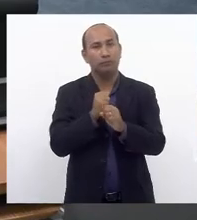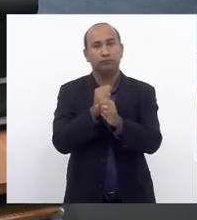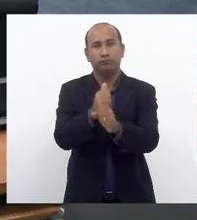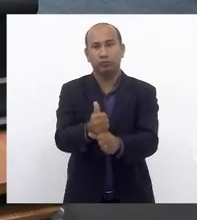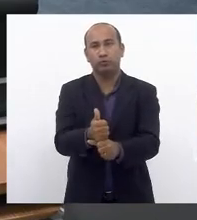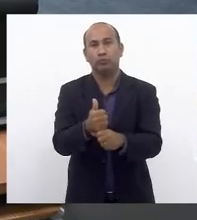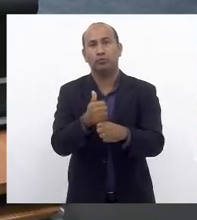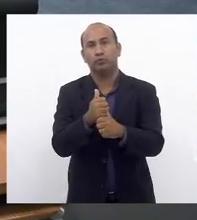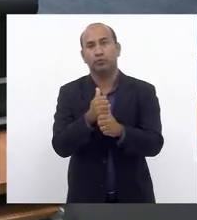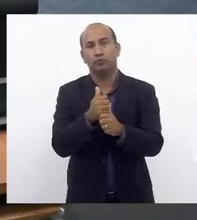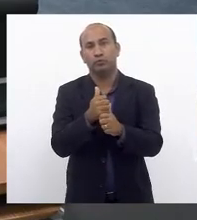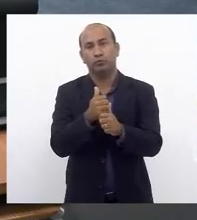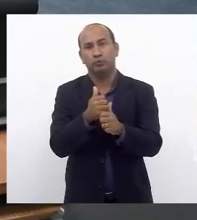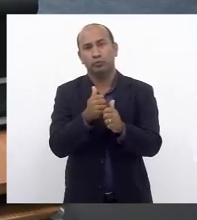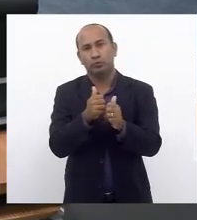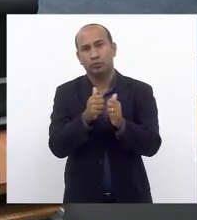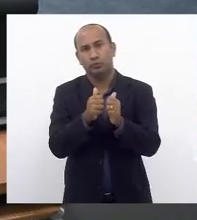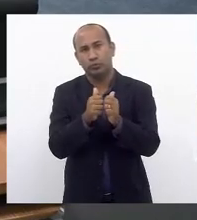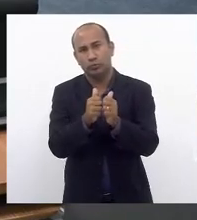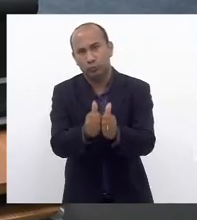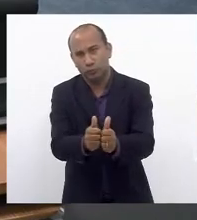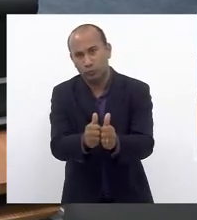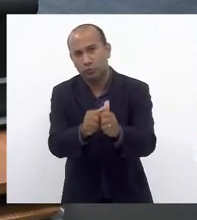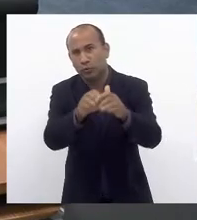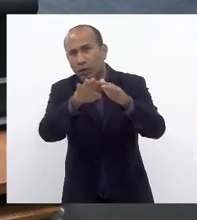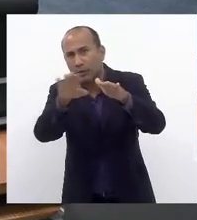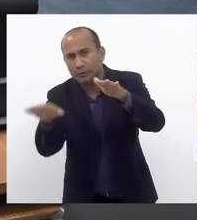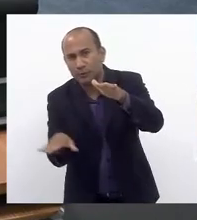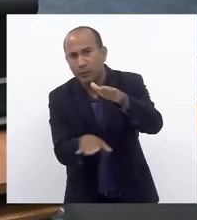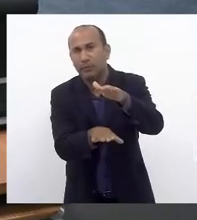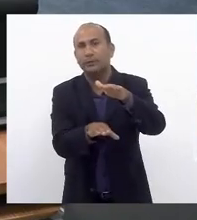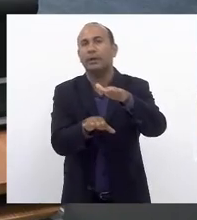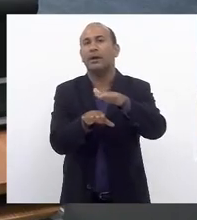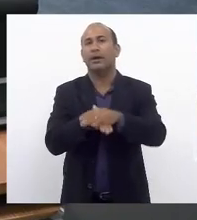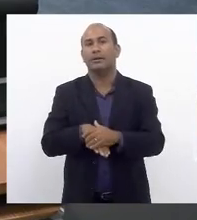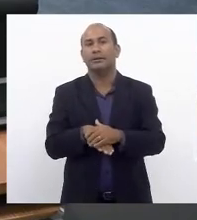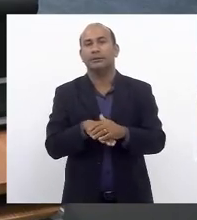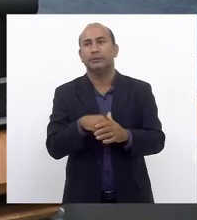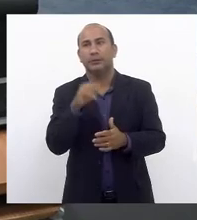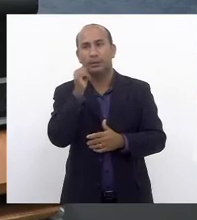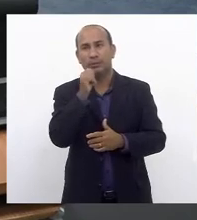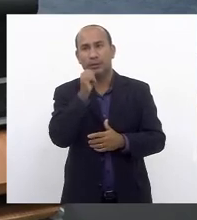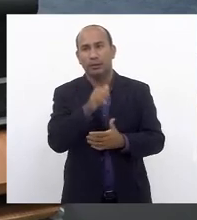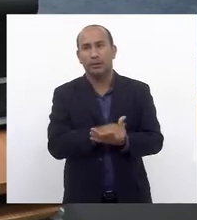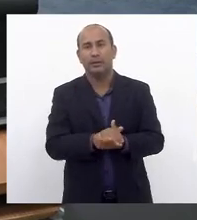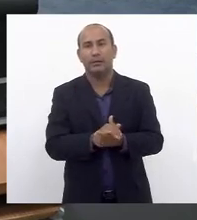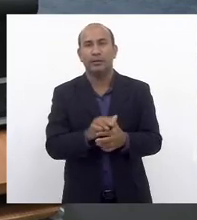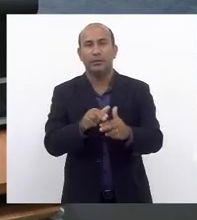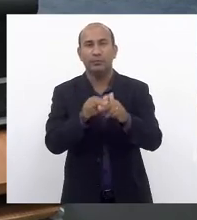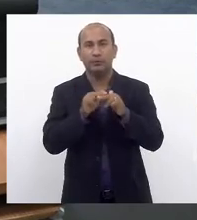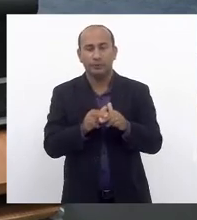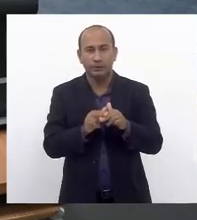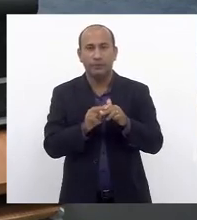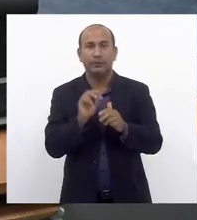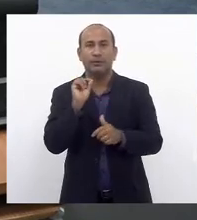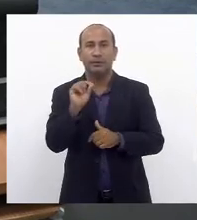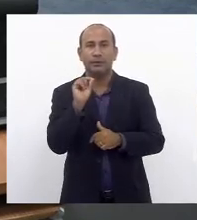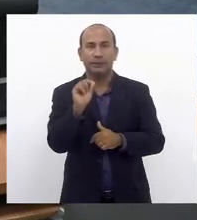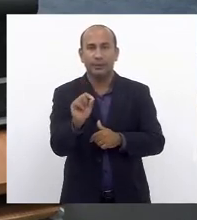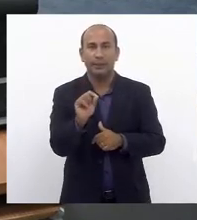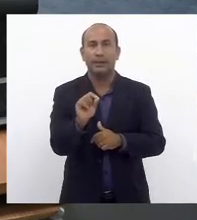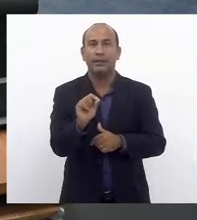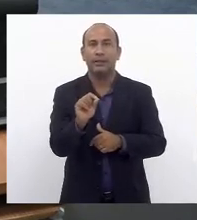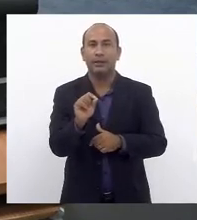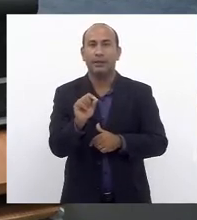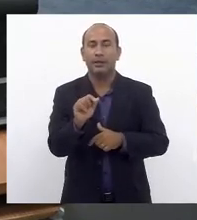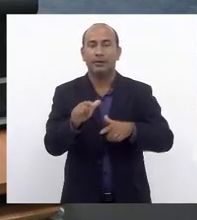uma diminuição das desigualdades profissionais entre homens e mulheres, representando que a maior